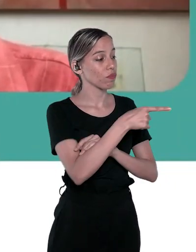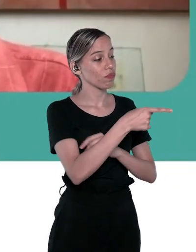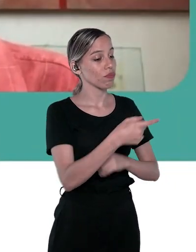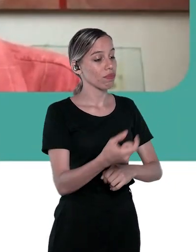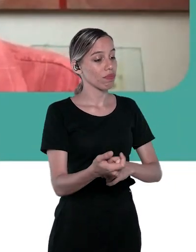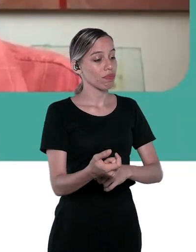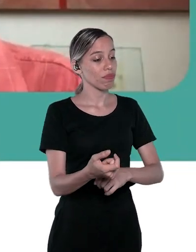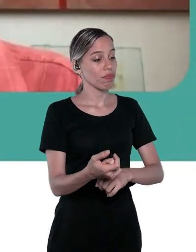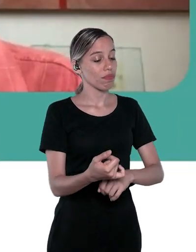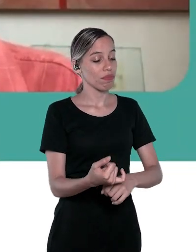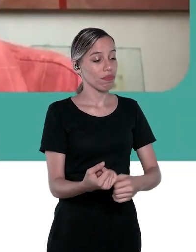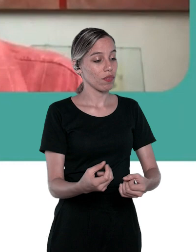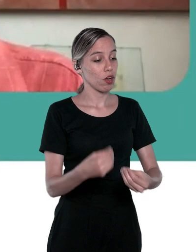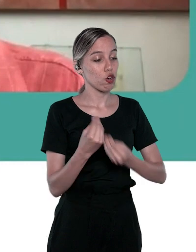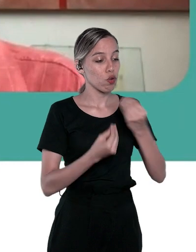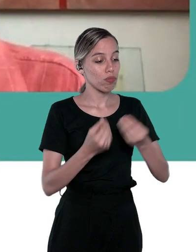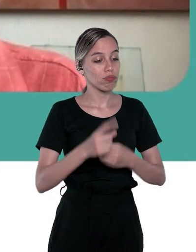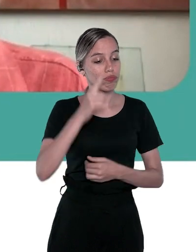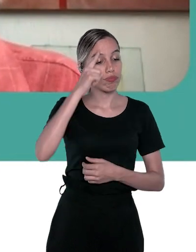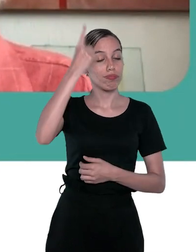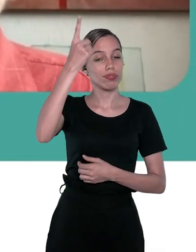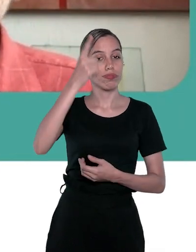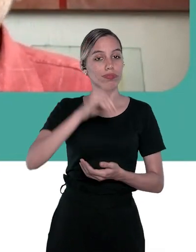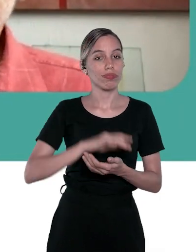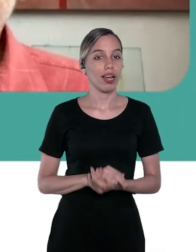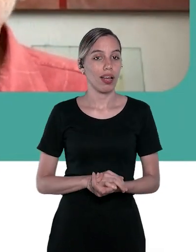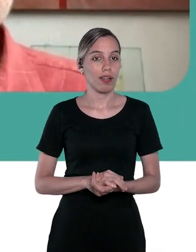A minha inspiração vem muito das